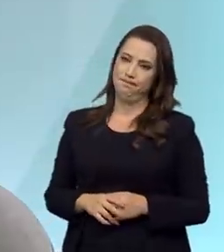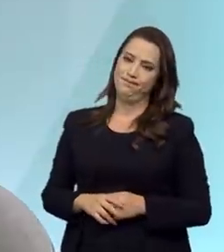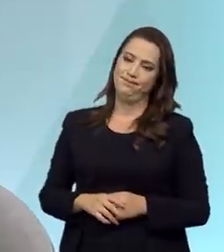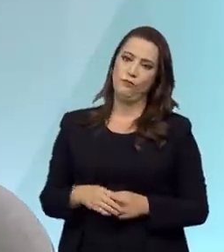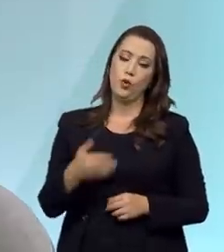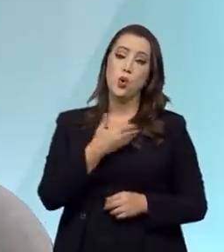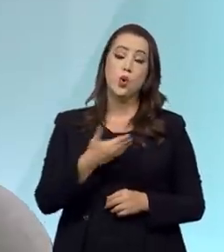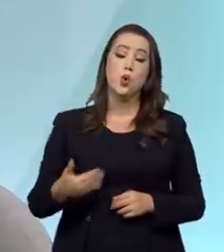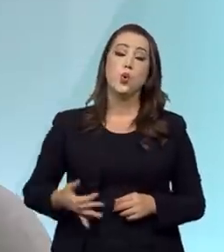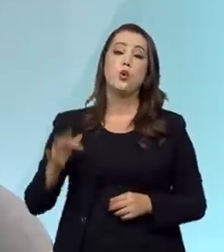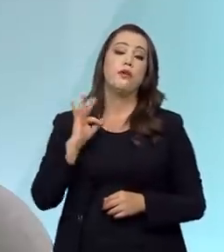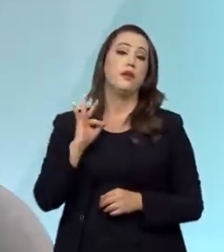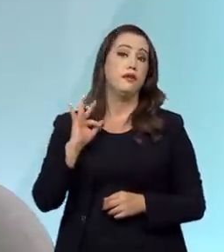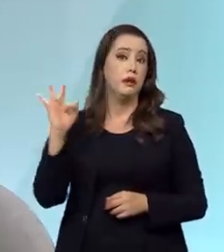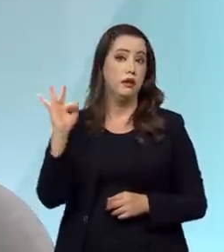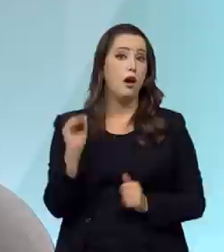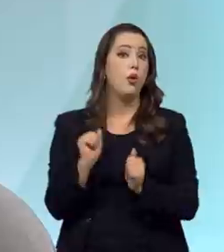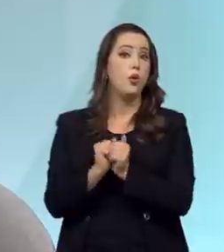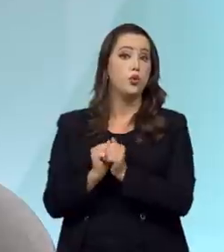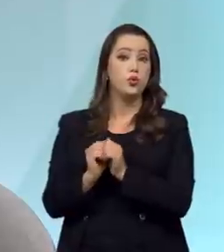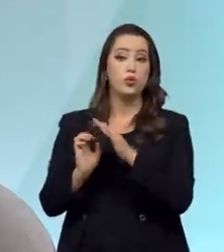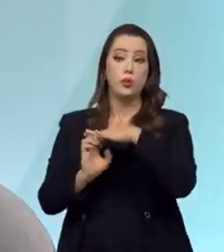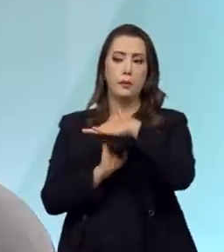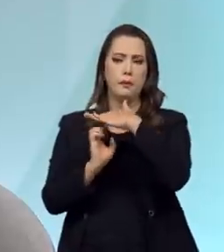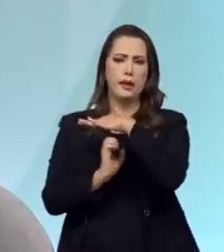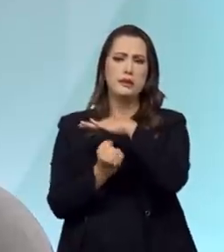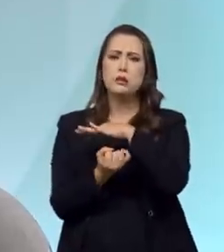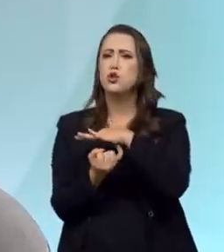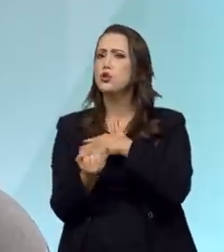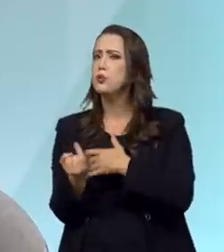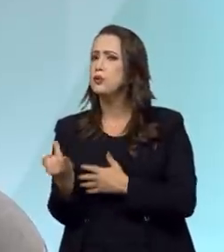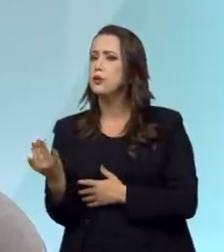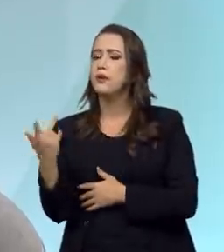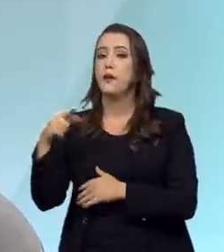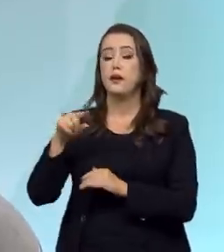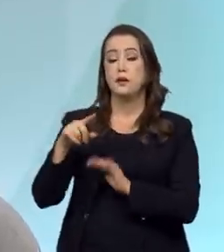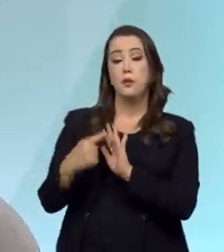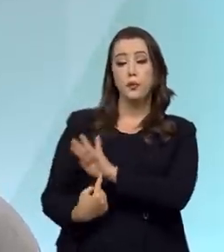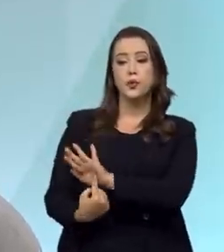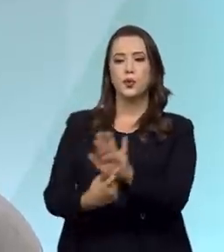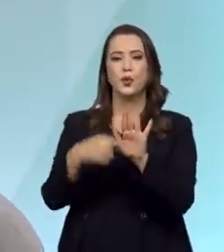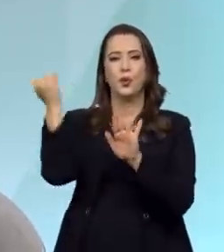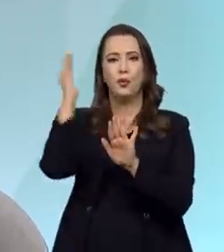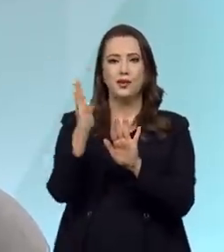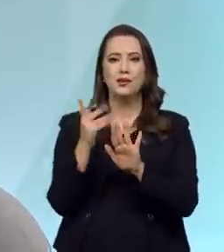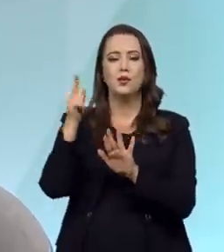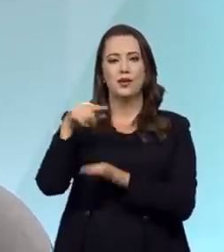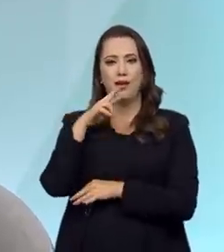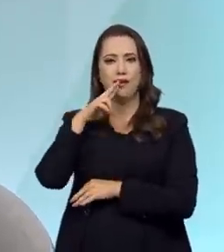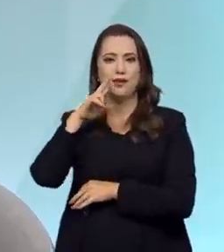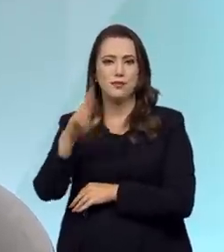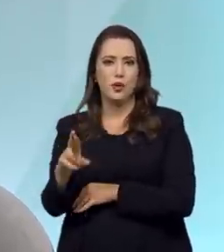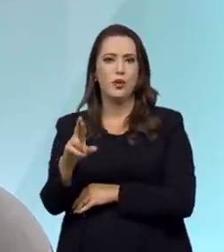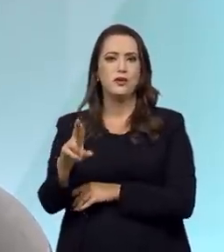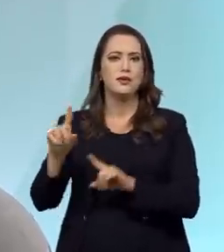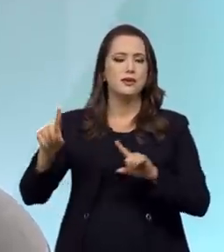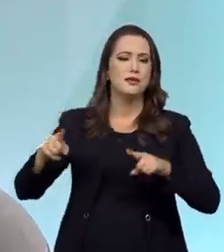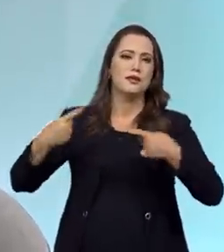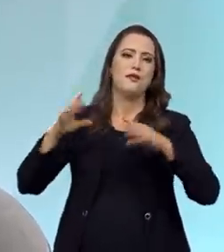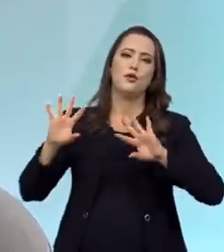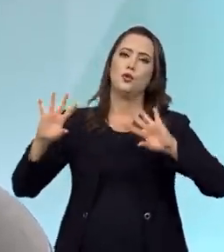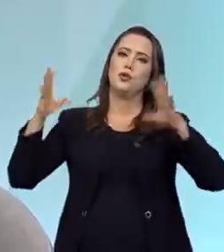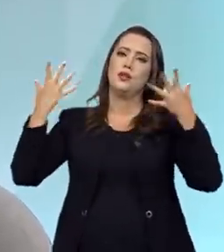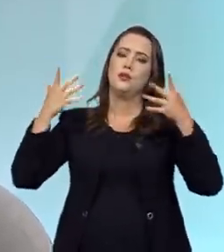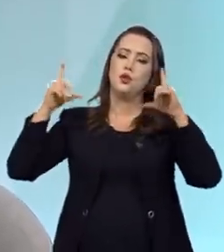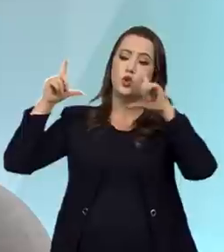empresários durante a conferência do clima foi muito importante para mostrar o Brasil que é parte da solução desse desafio climático